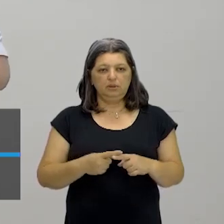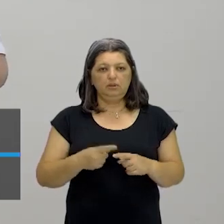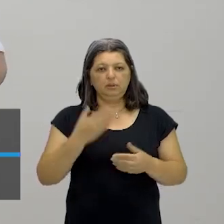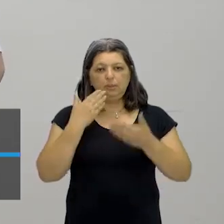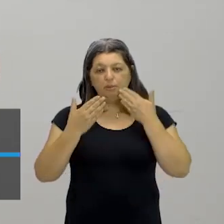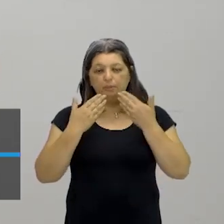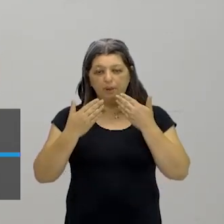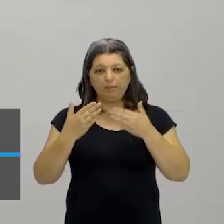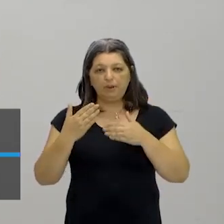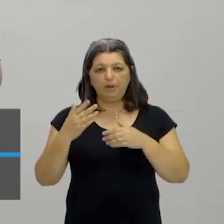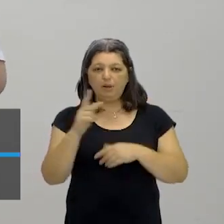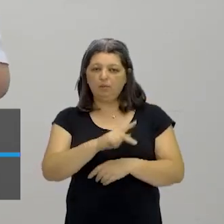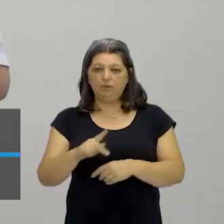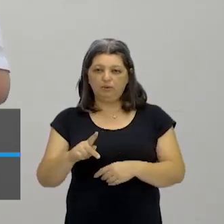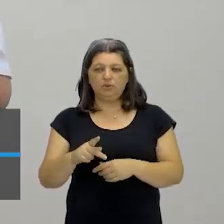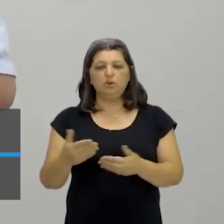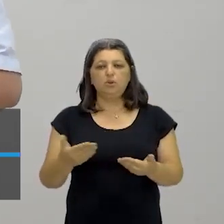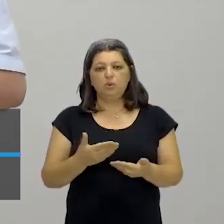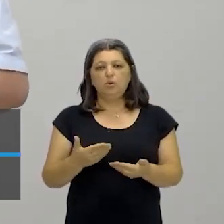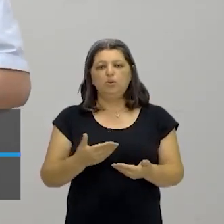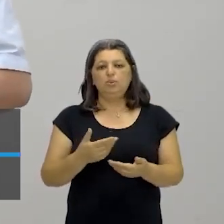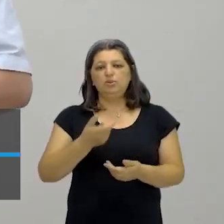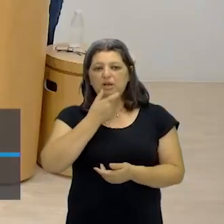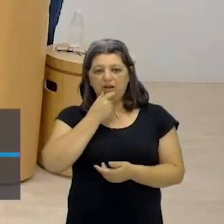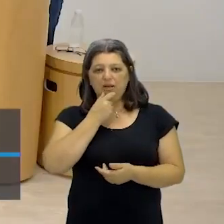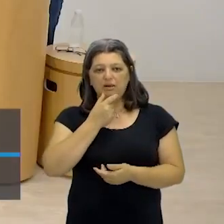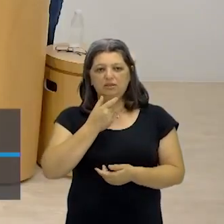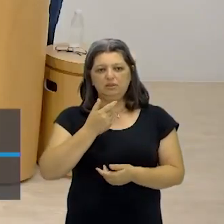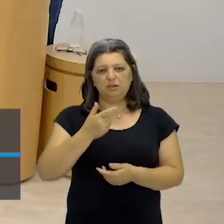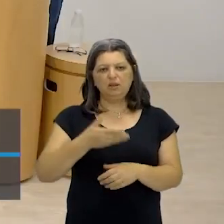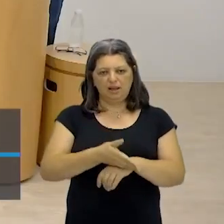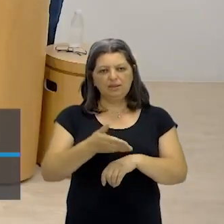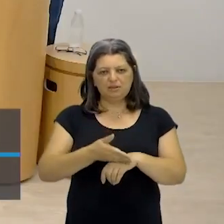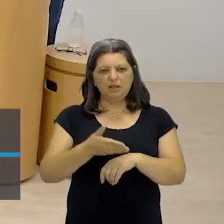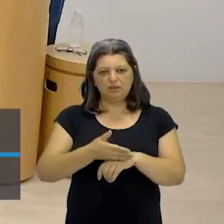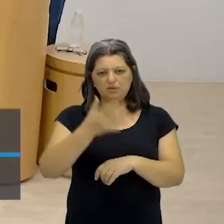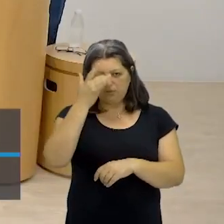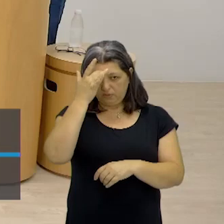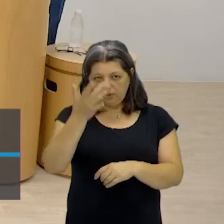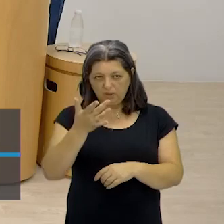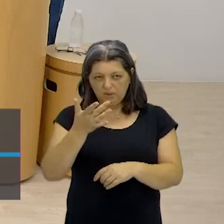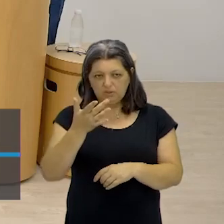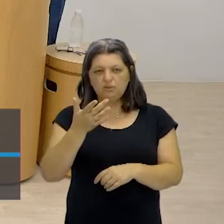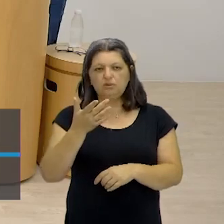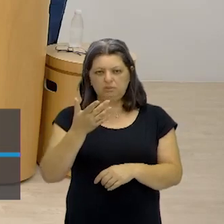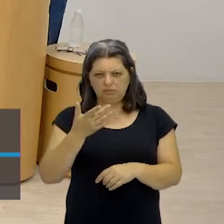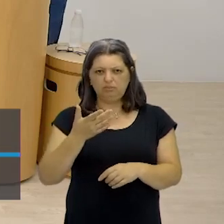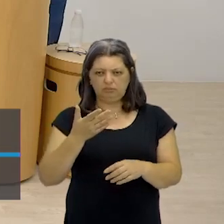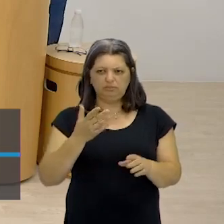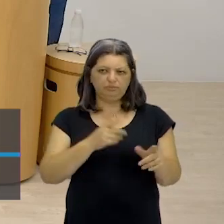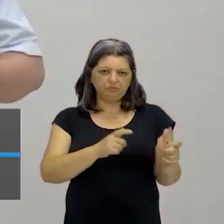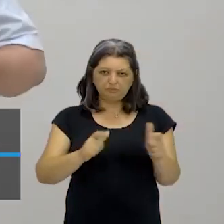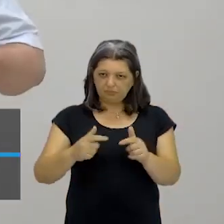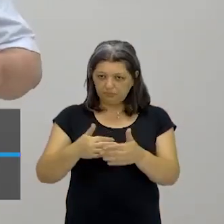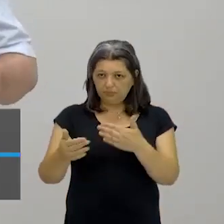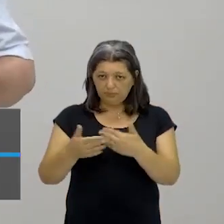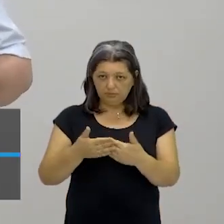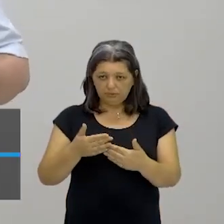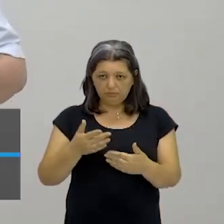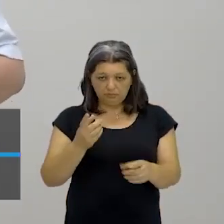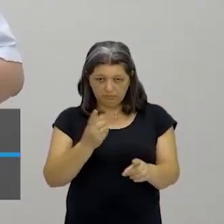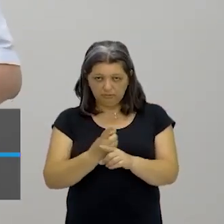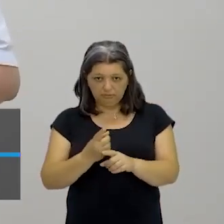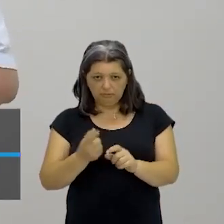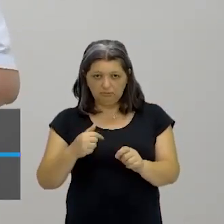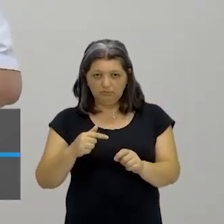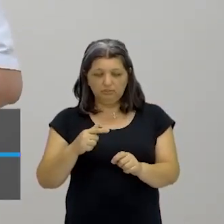professores. Hoje, em inglês, o acesso está muito fácil, não está não, Ed? Sim. E aí a gente encontra isso em qualquer lugar. Então, falar assim, ah, não